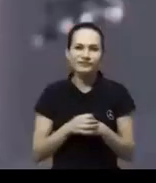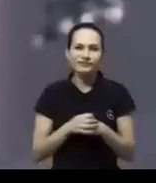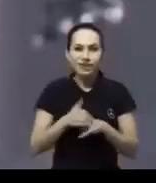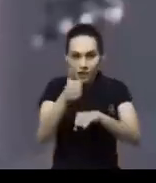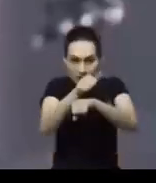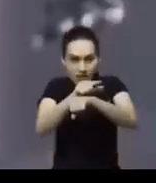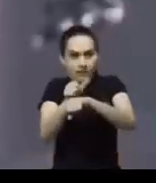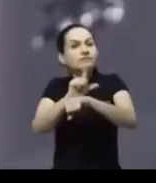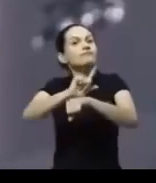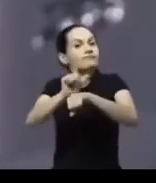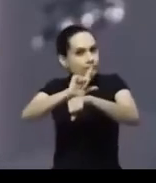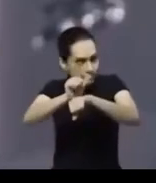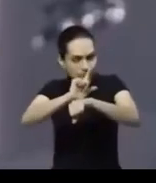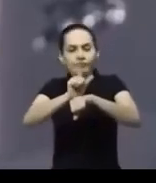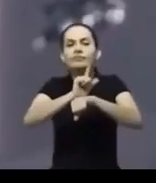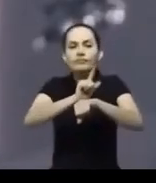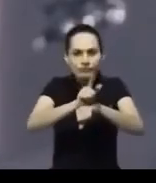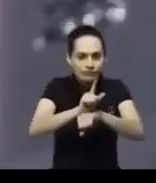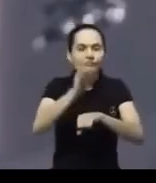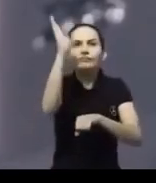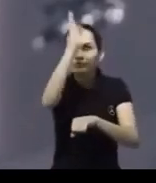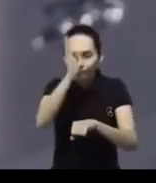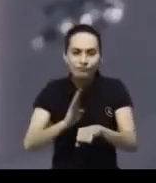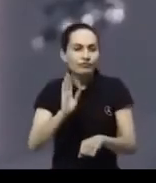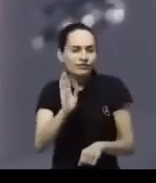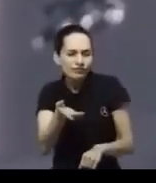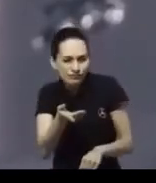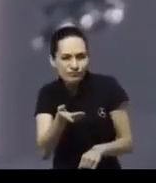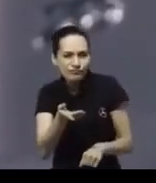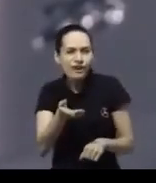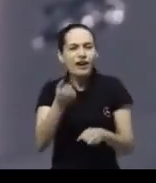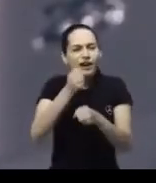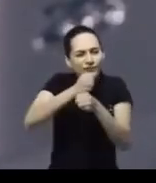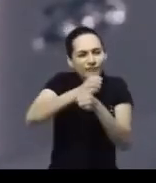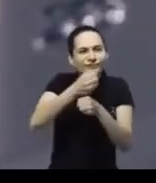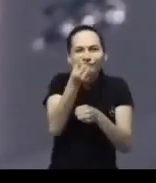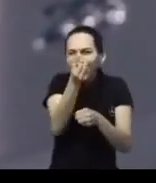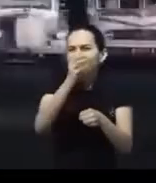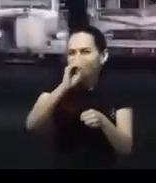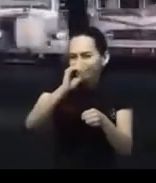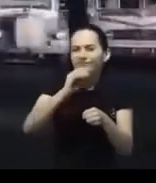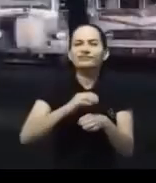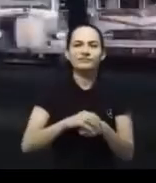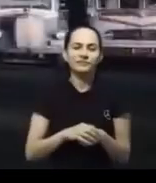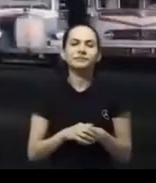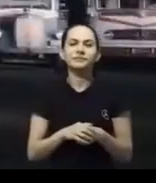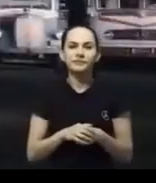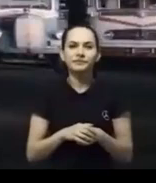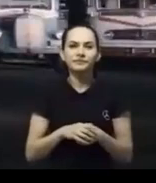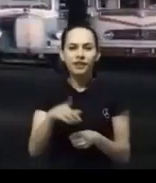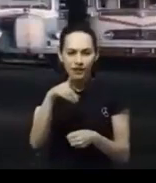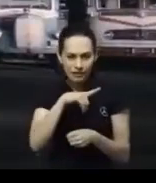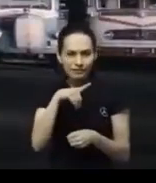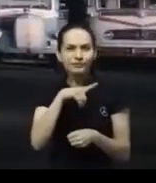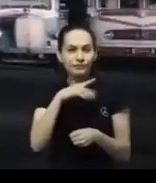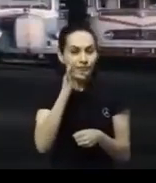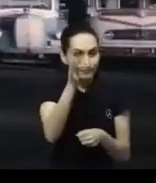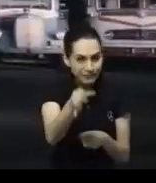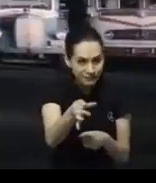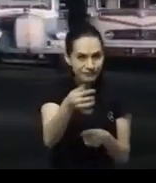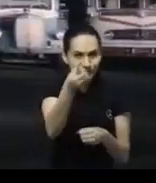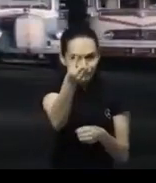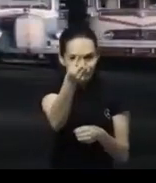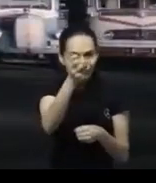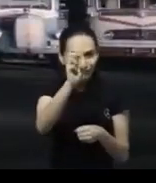à liderança de vendas no país já na década de 1960. Teremos